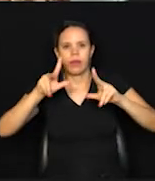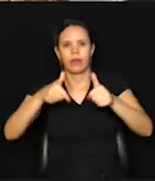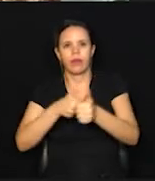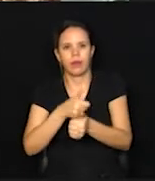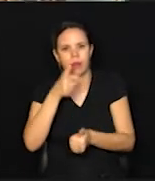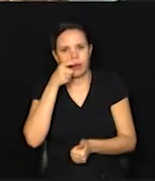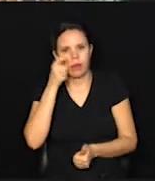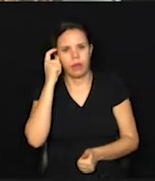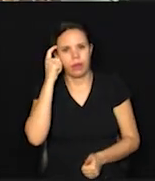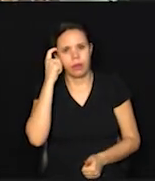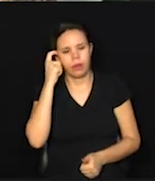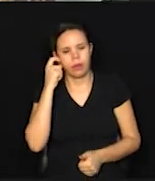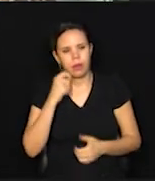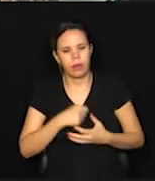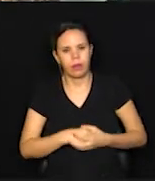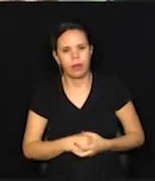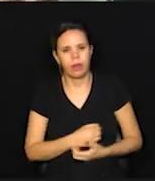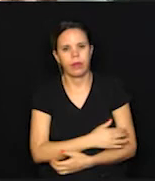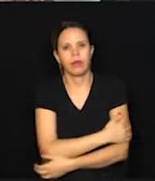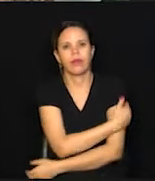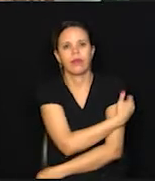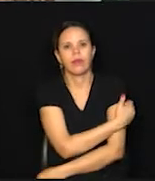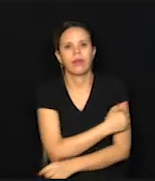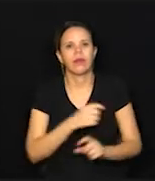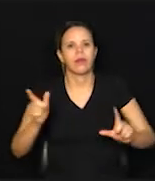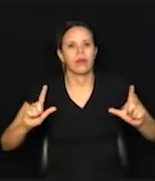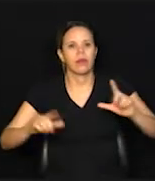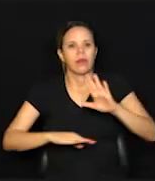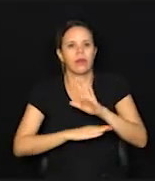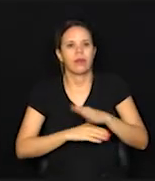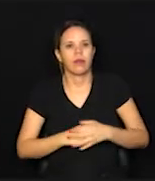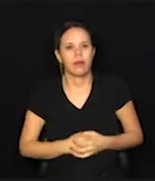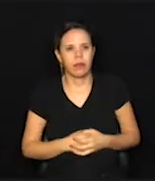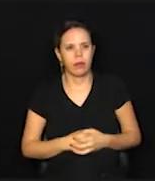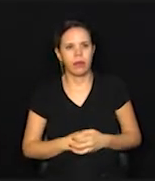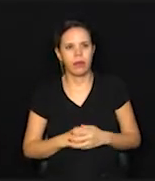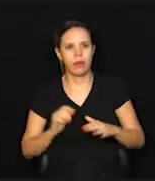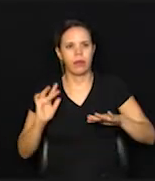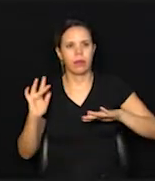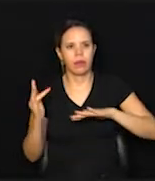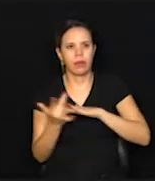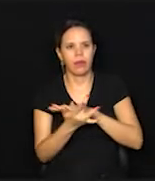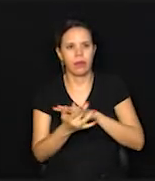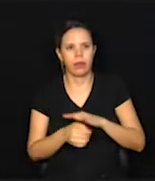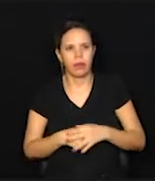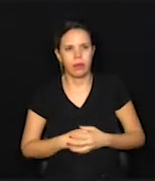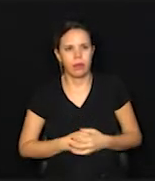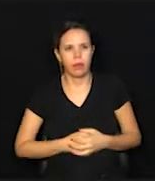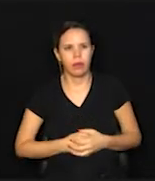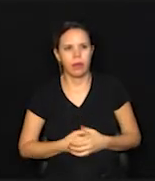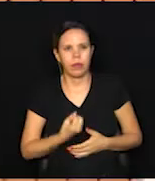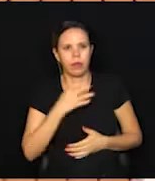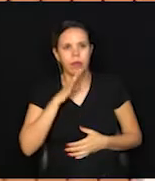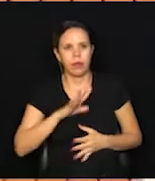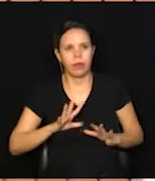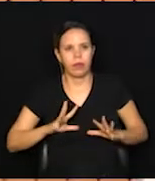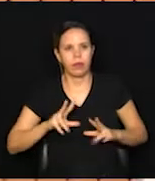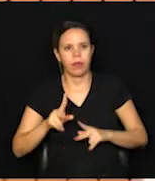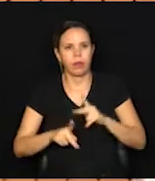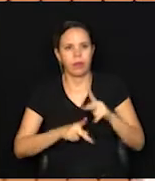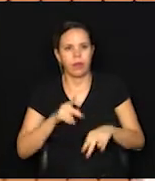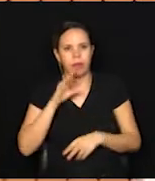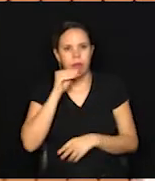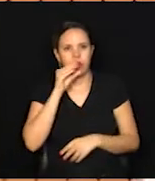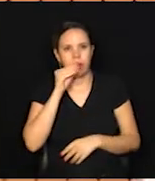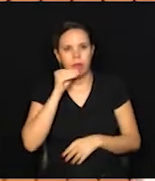acompanham pela TV Câmara e também pelas redes sociais. E também uma boa tarde a todos os funcionários